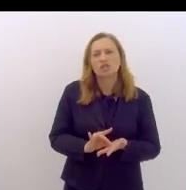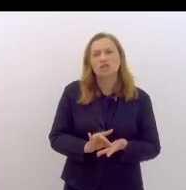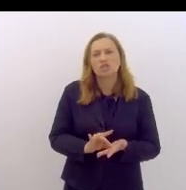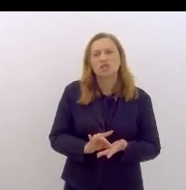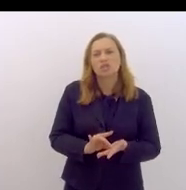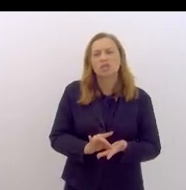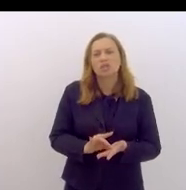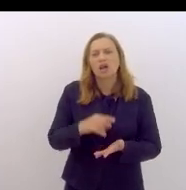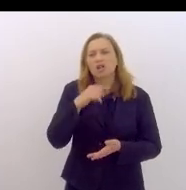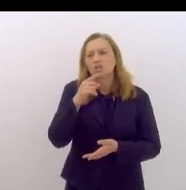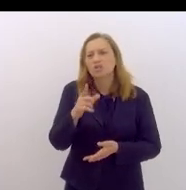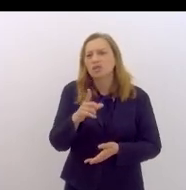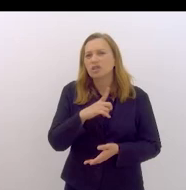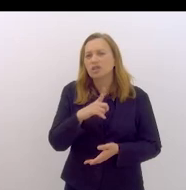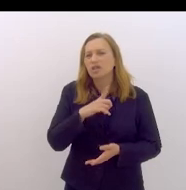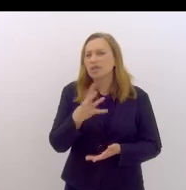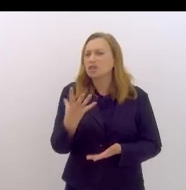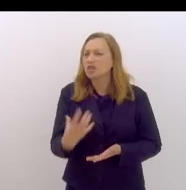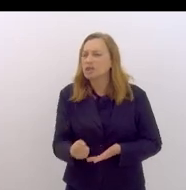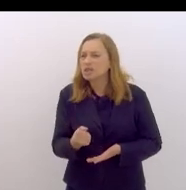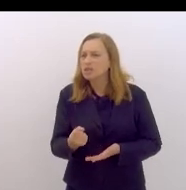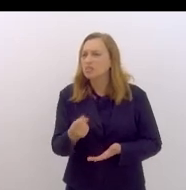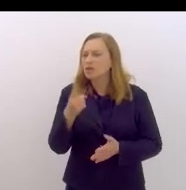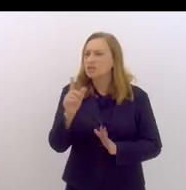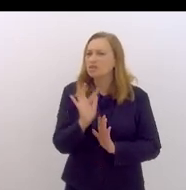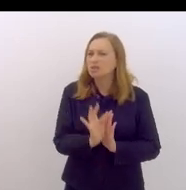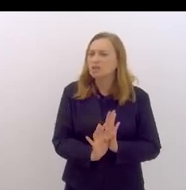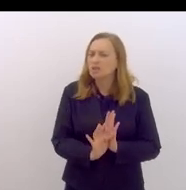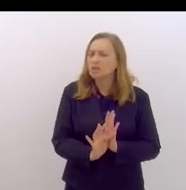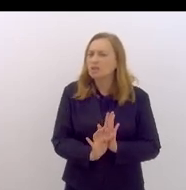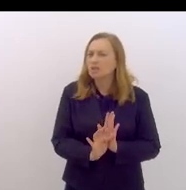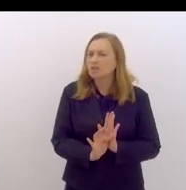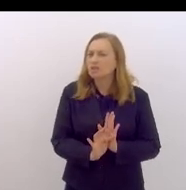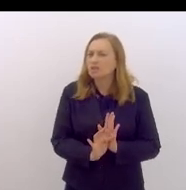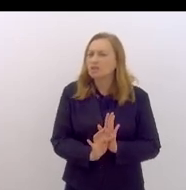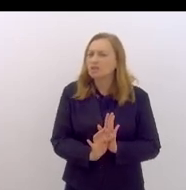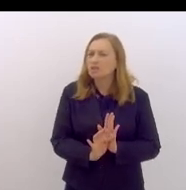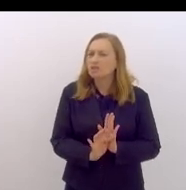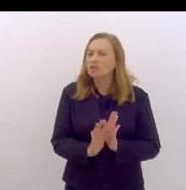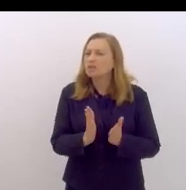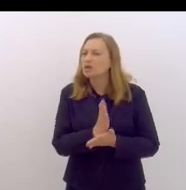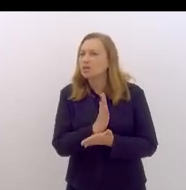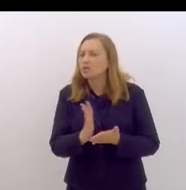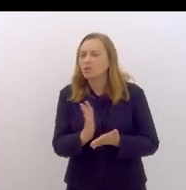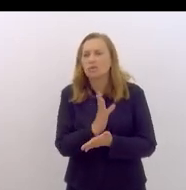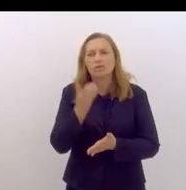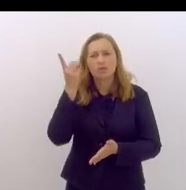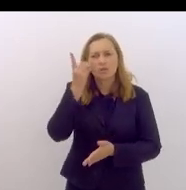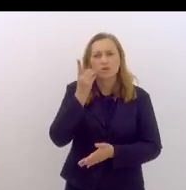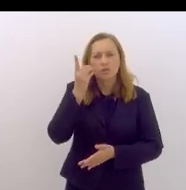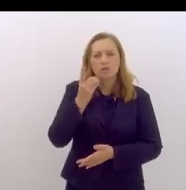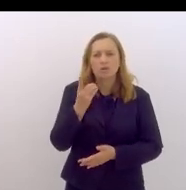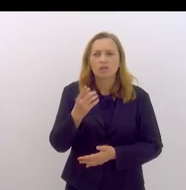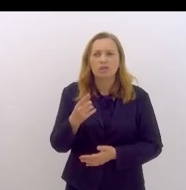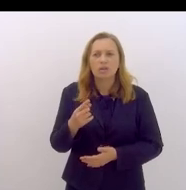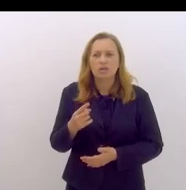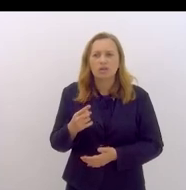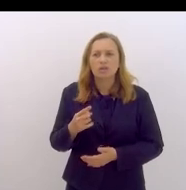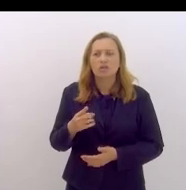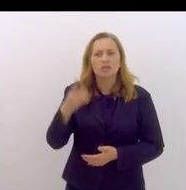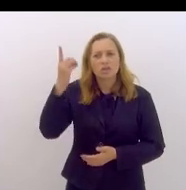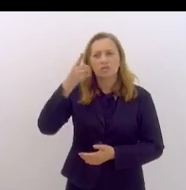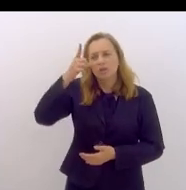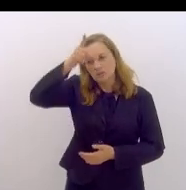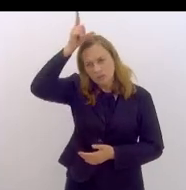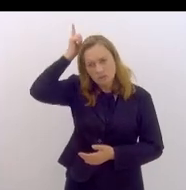minha grande dúvida aí é a gente acatar esse texto que foi objeto de emendas de alguns deputados, e aí eu submeto até ao deputado Luiz Paulo, que, salvo